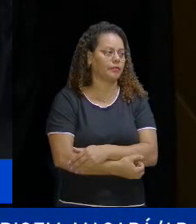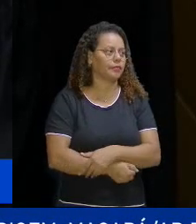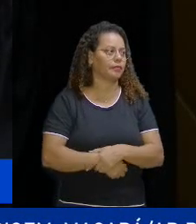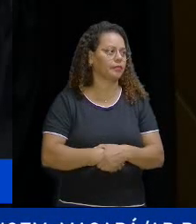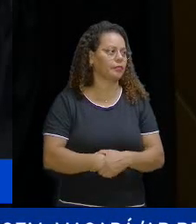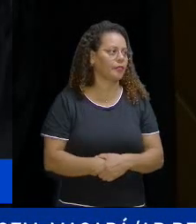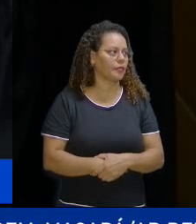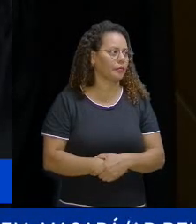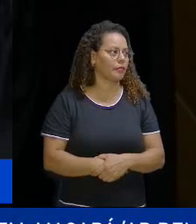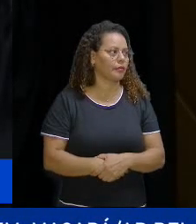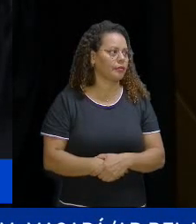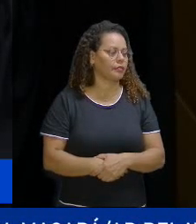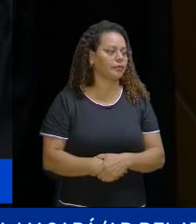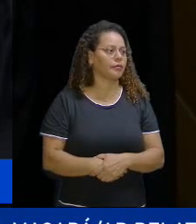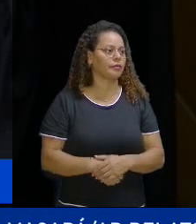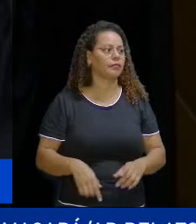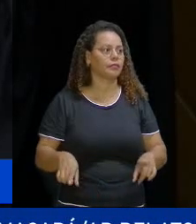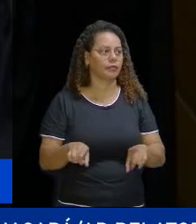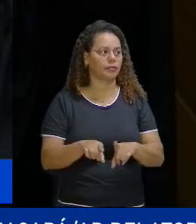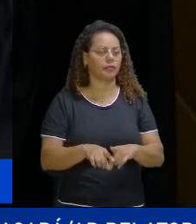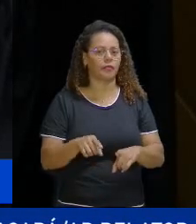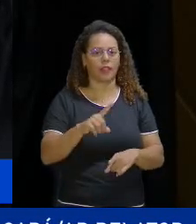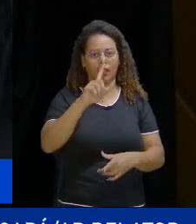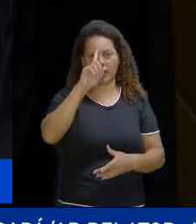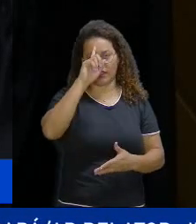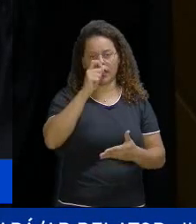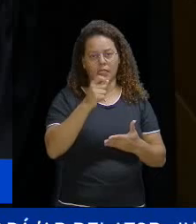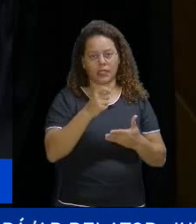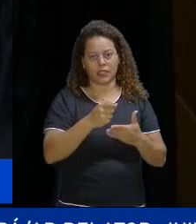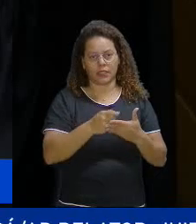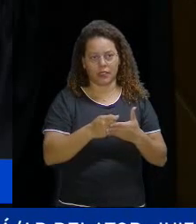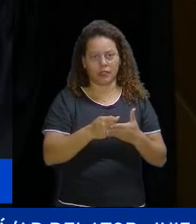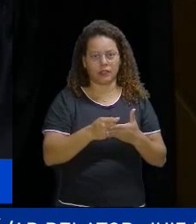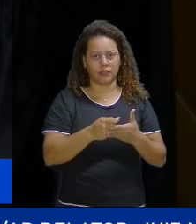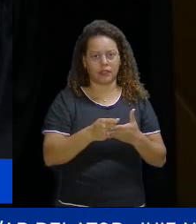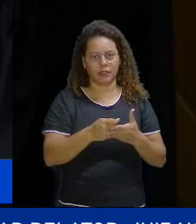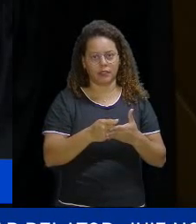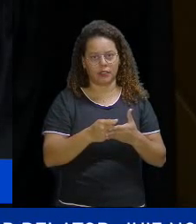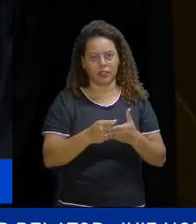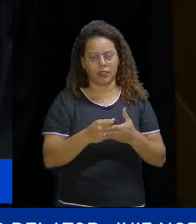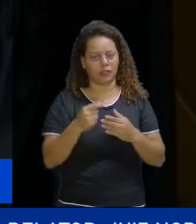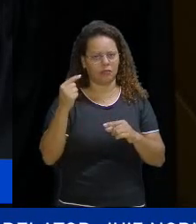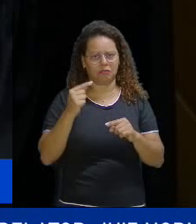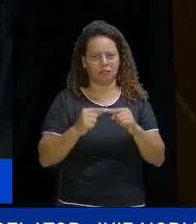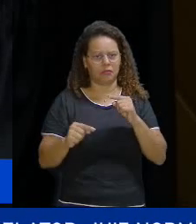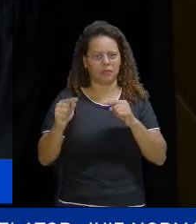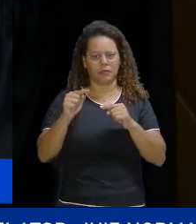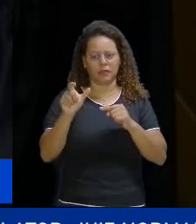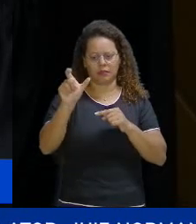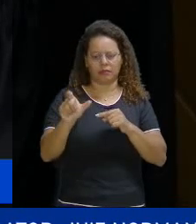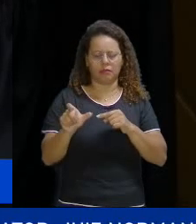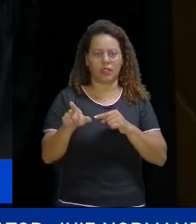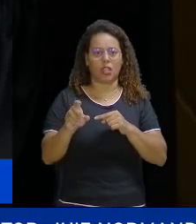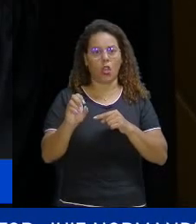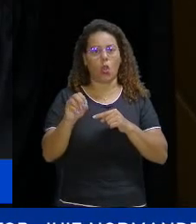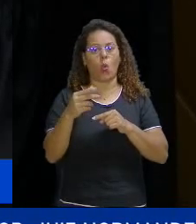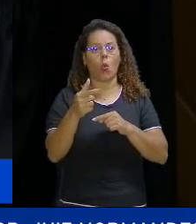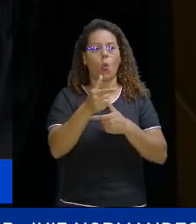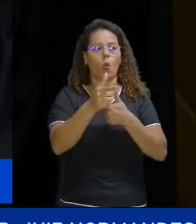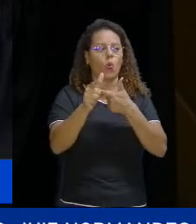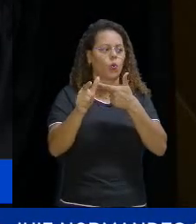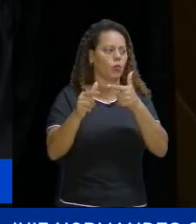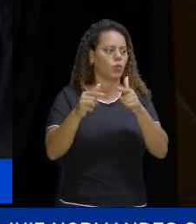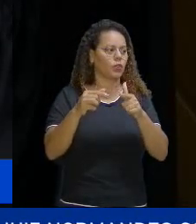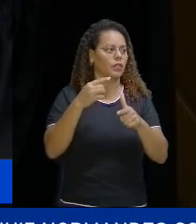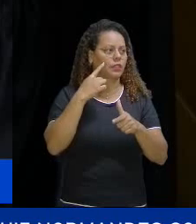excedíssimo Foco no no âmbito juiz eleitoral Normande Souza. e as decisões sem caráter definitivo exaradas nos autos de AGE ou as